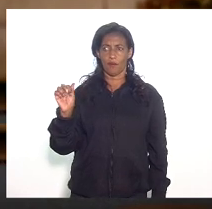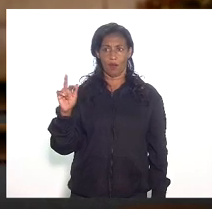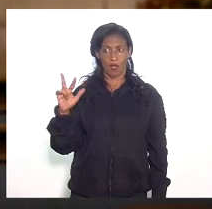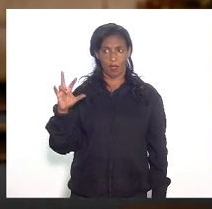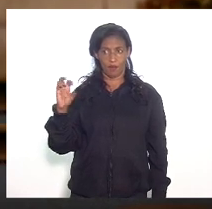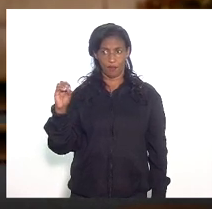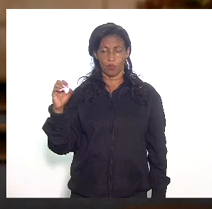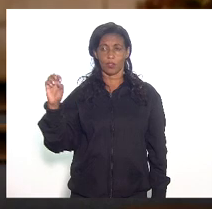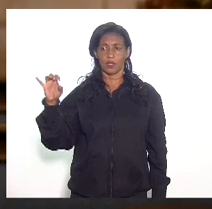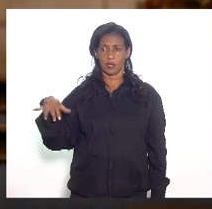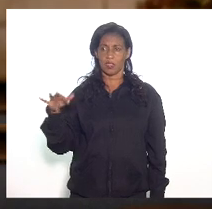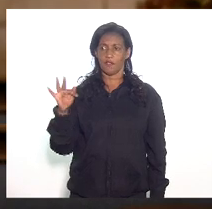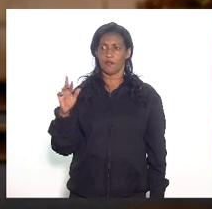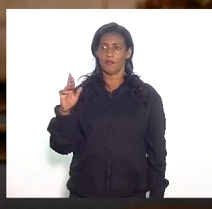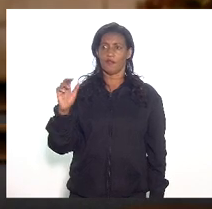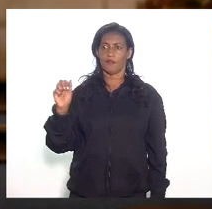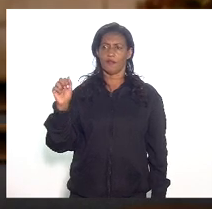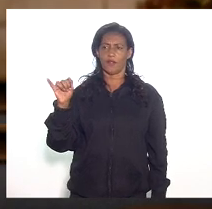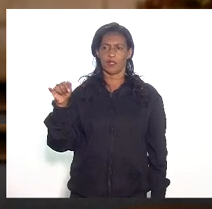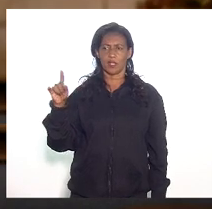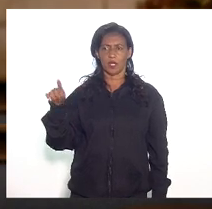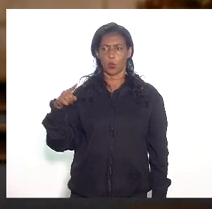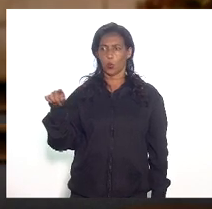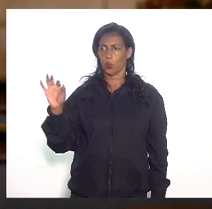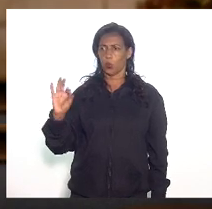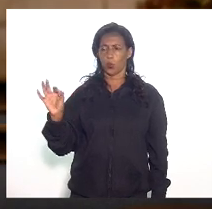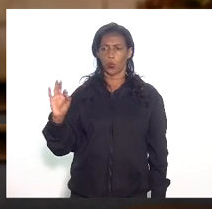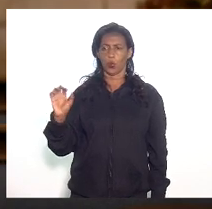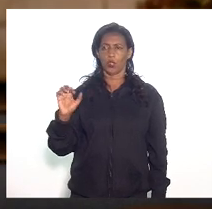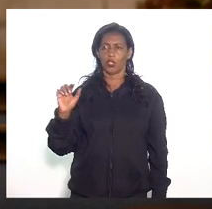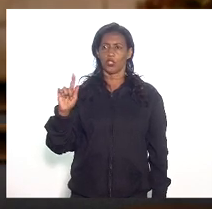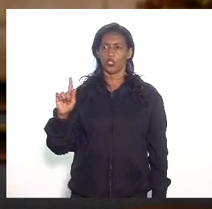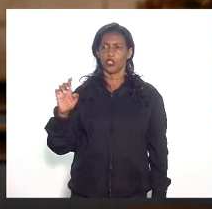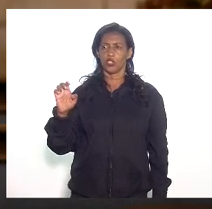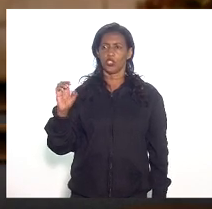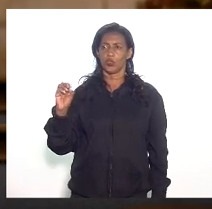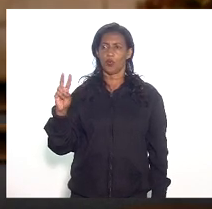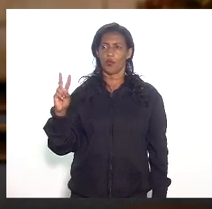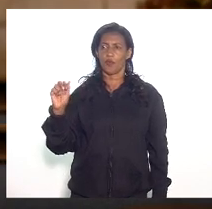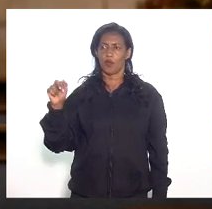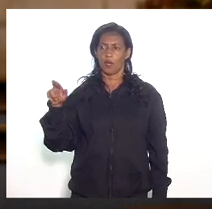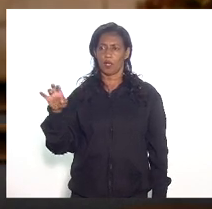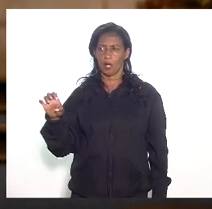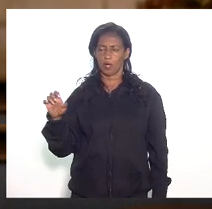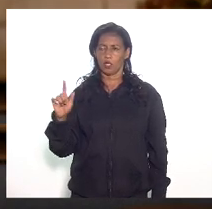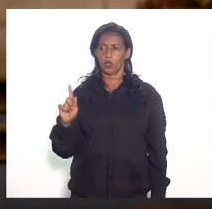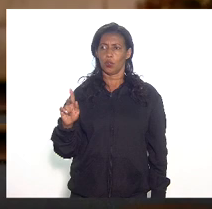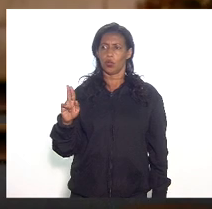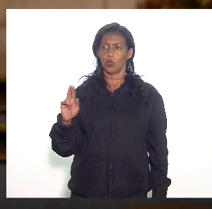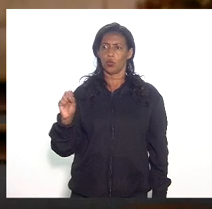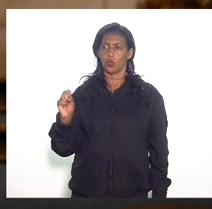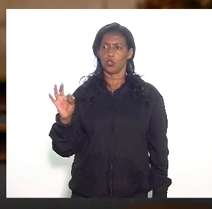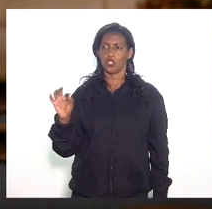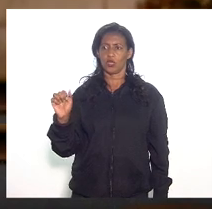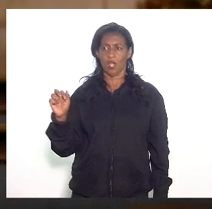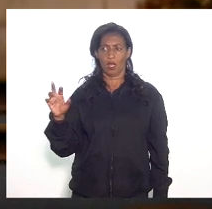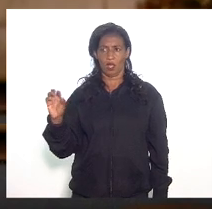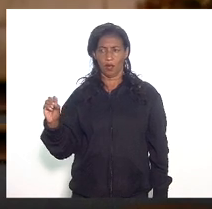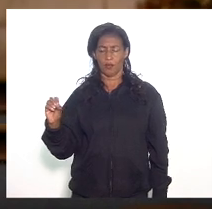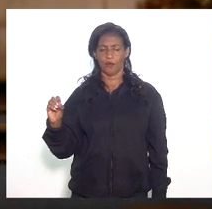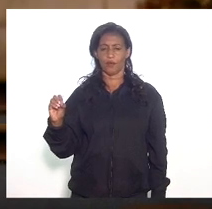Franciane Mota não votou deputado Giovanni Ratinho sim deputado Gustavo Schmidt sim